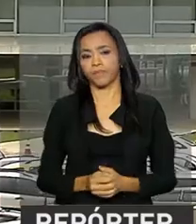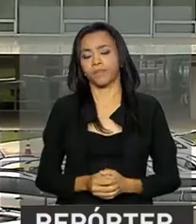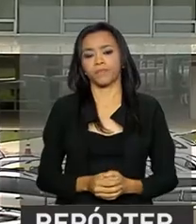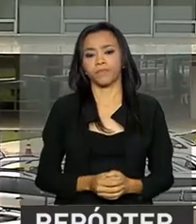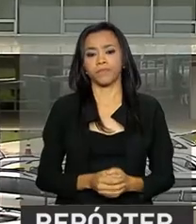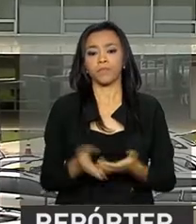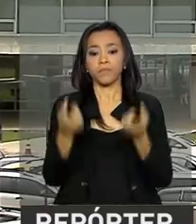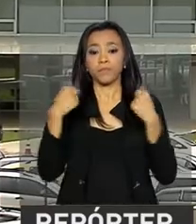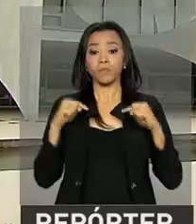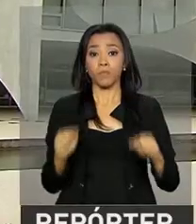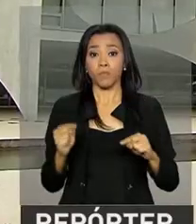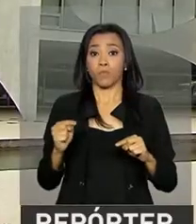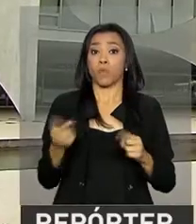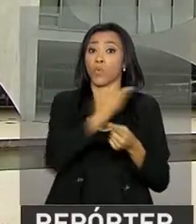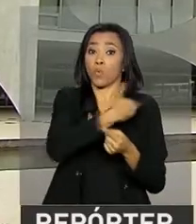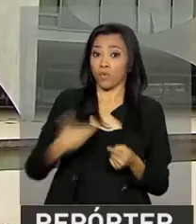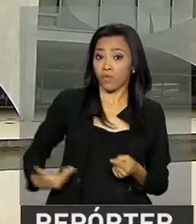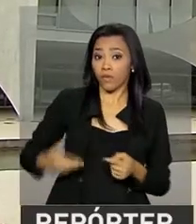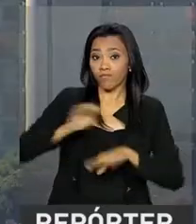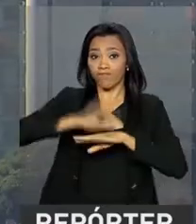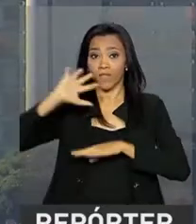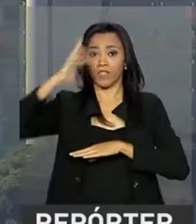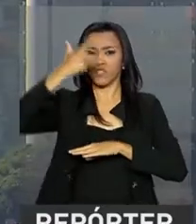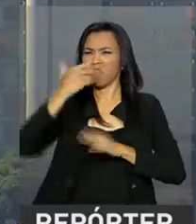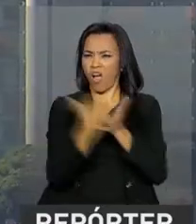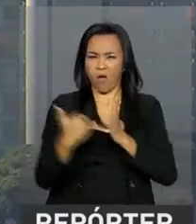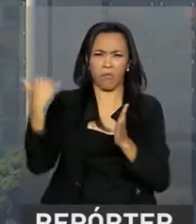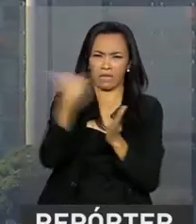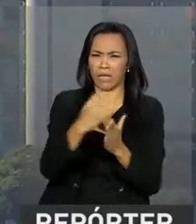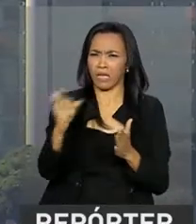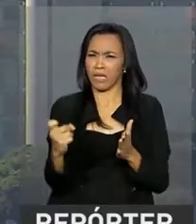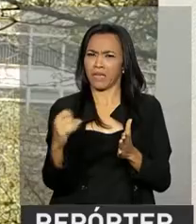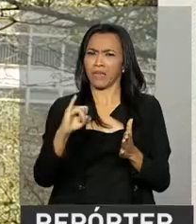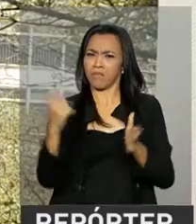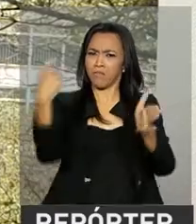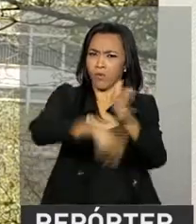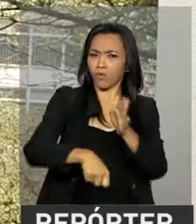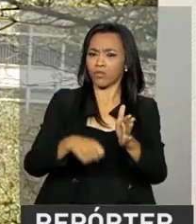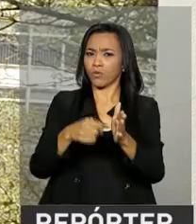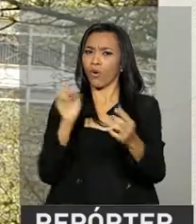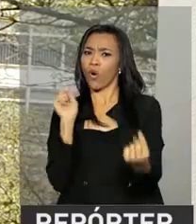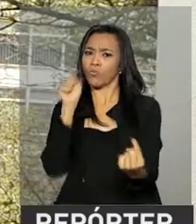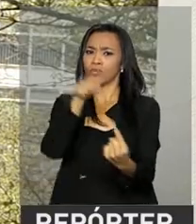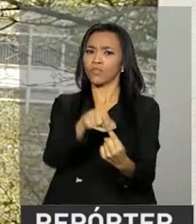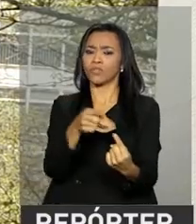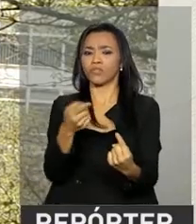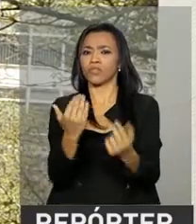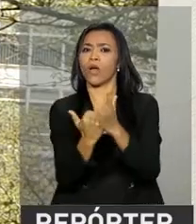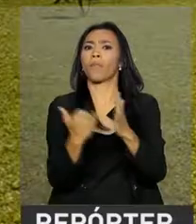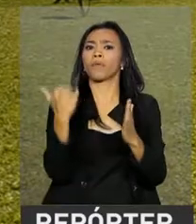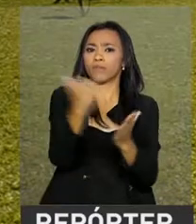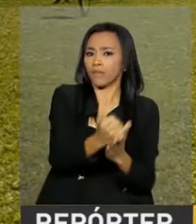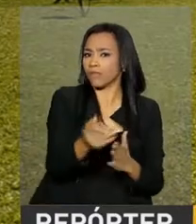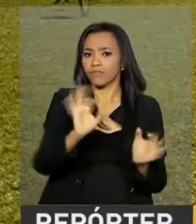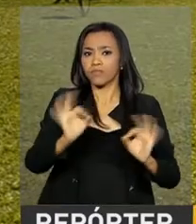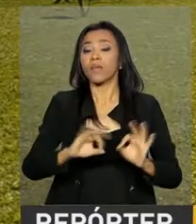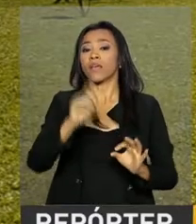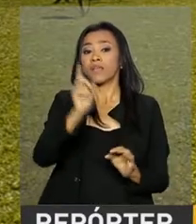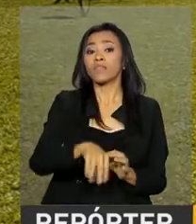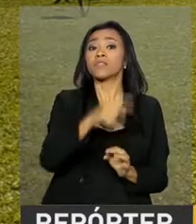o governo decidiu não aumentar impostos para cumprir a meta fiscal deste ano que é de um saldo negativo de